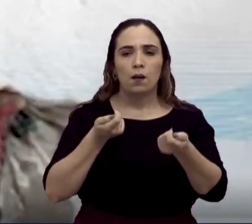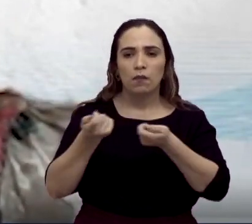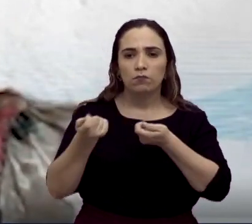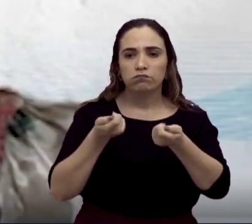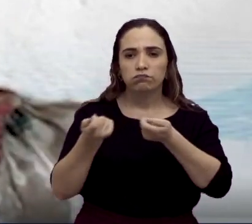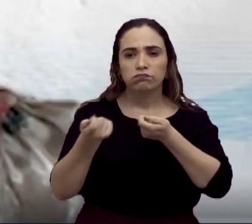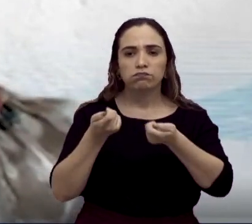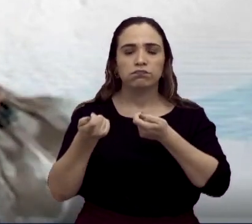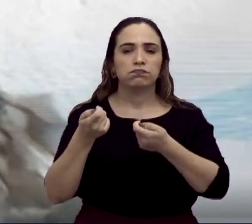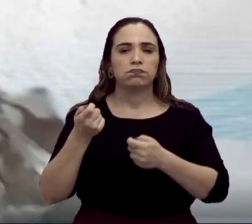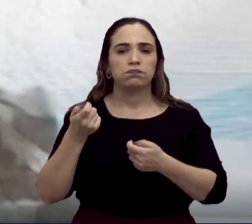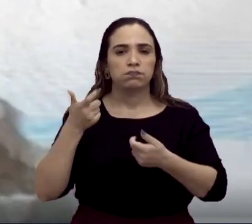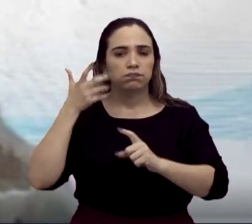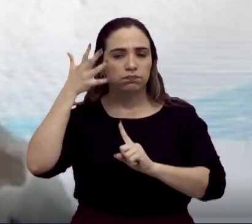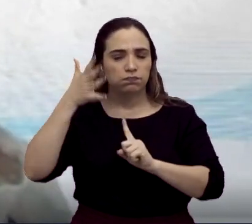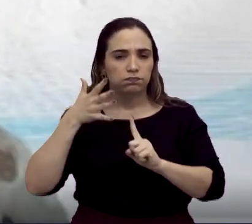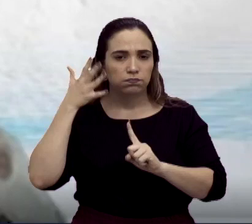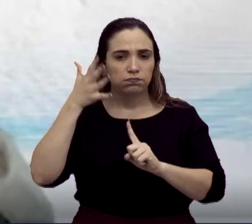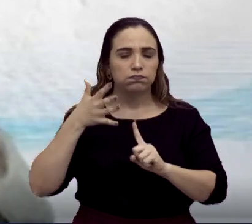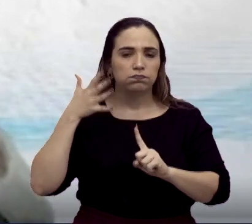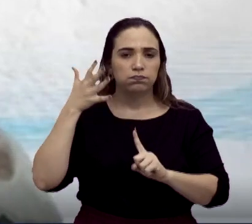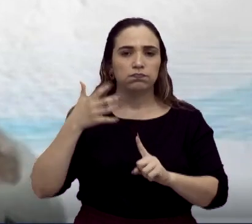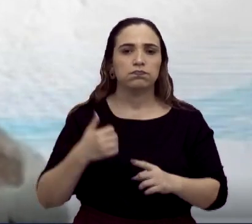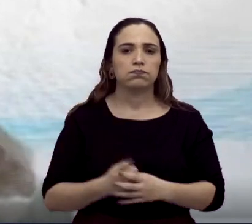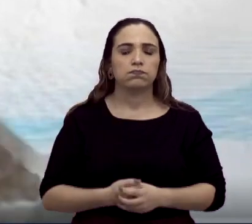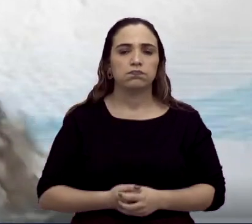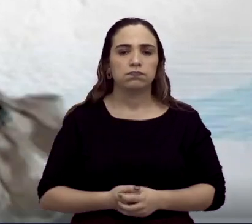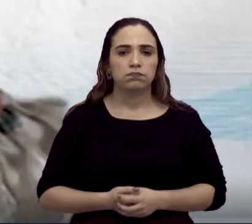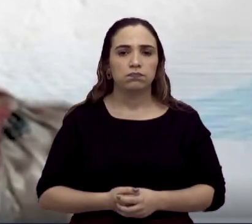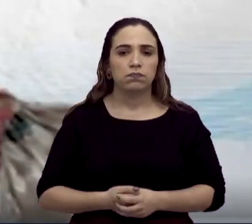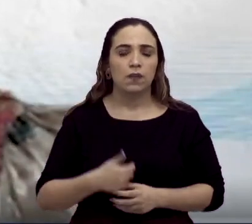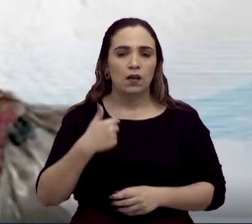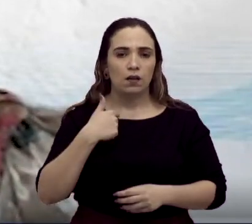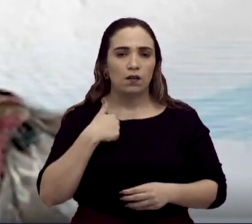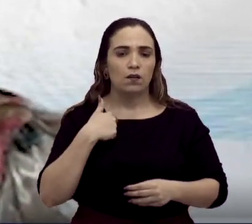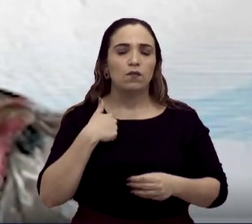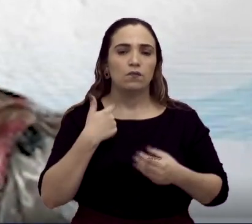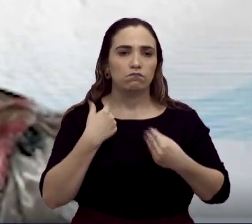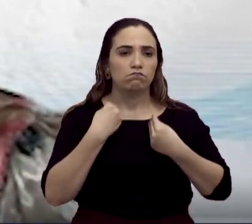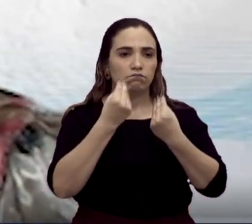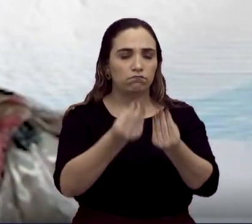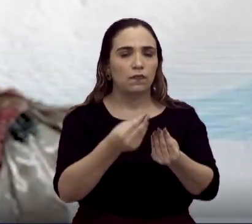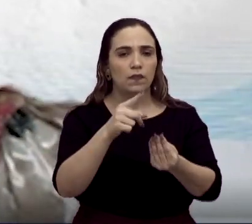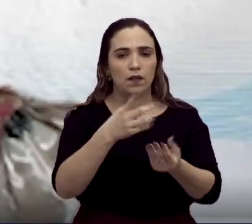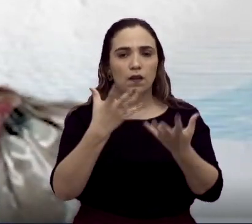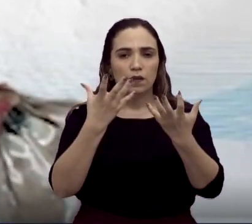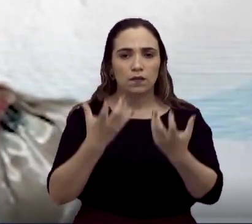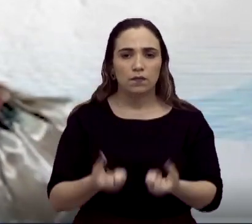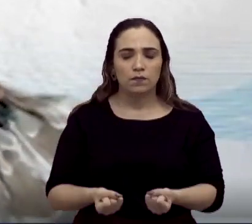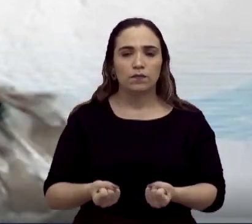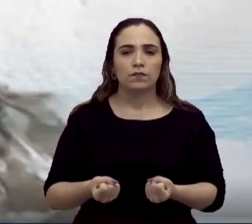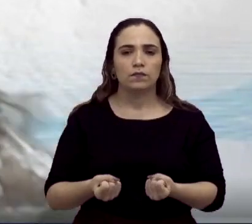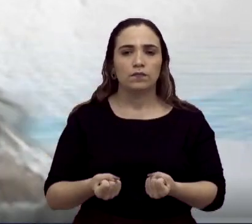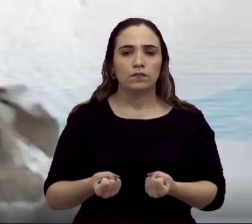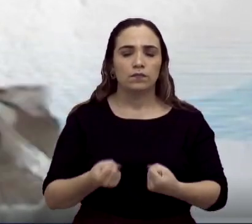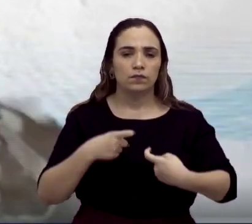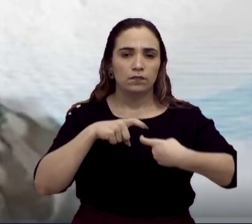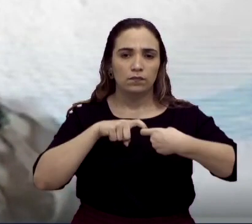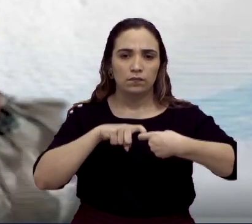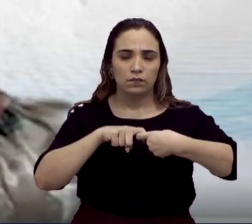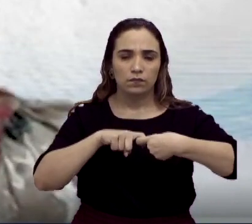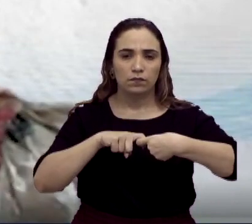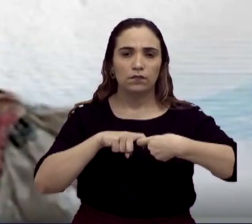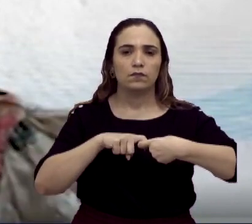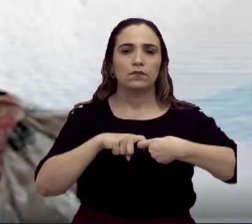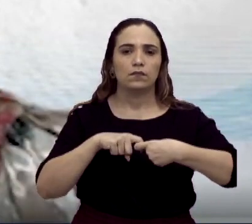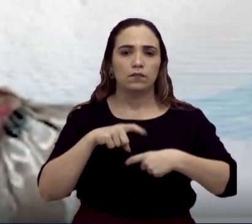é o responsável em conduzir esse ciclo de palestra, entreguei para ele e ele está dando aí, já que a gente está falando de gestão por